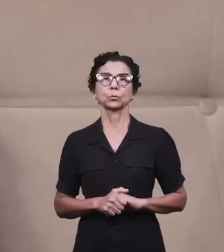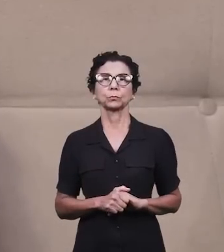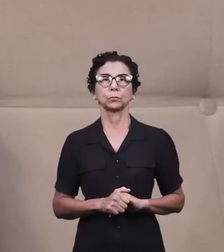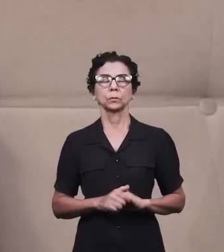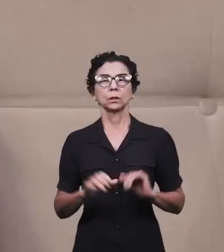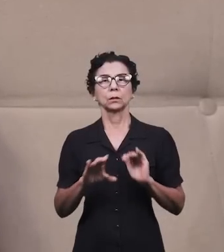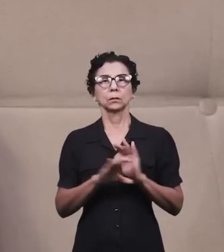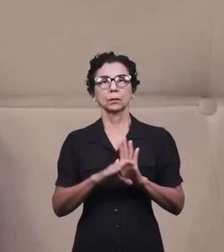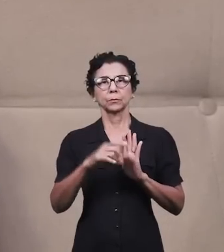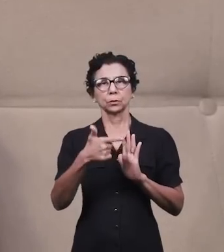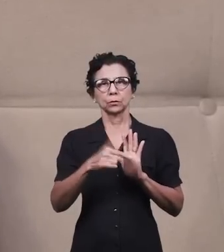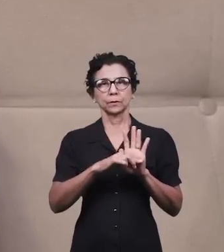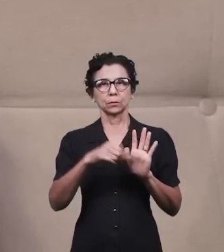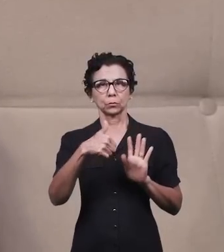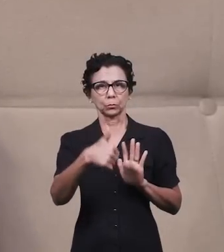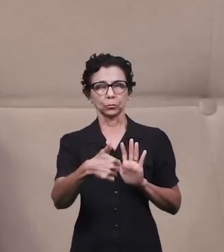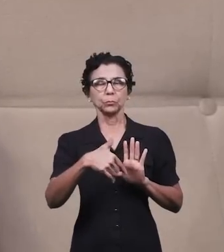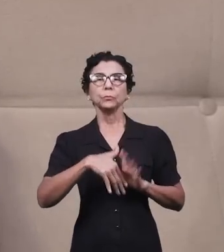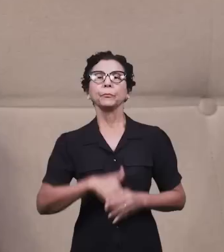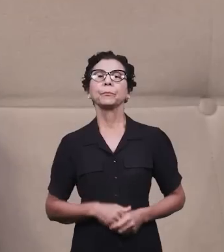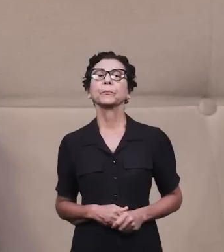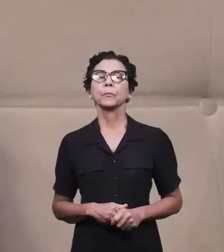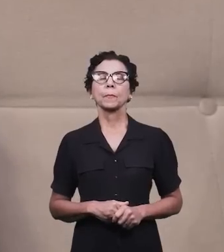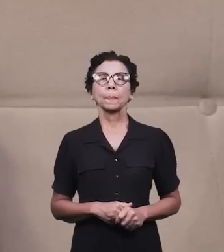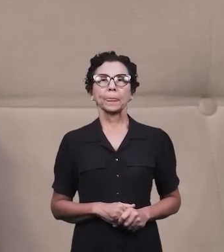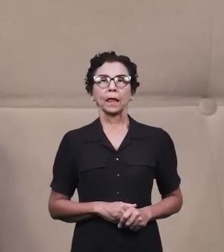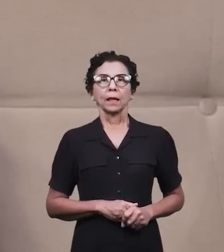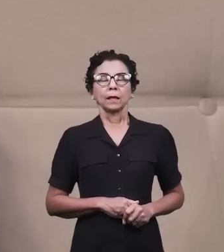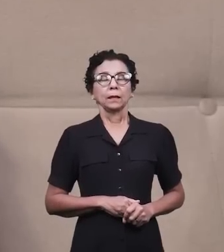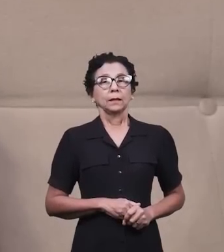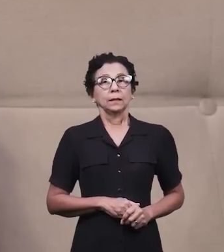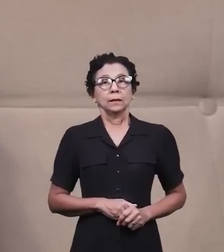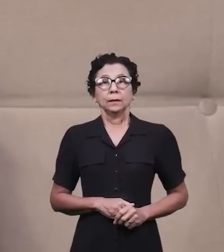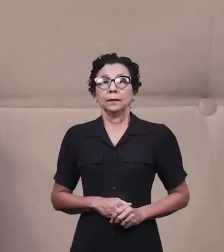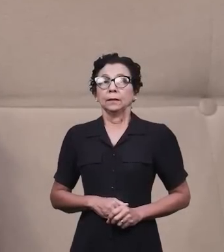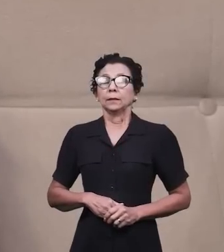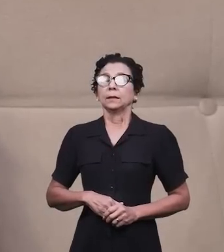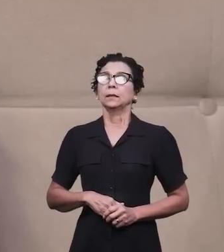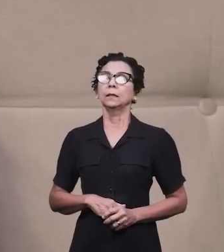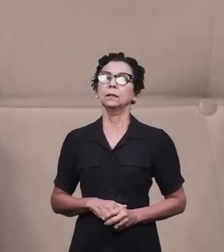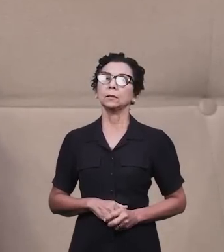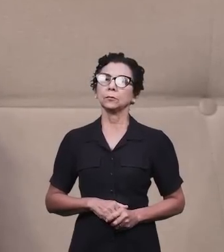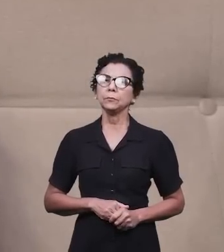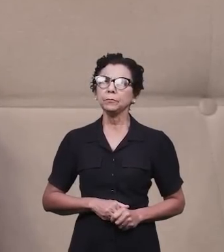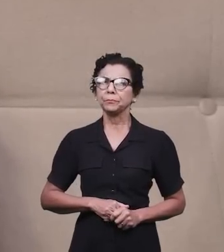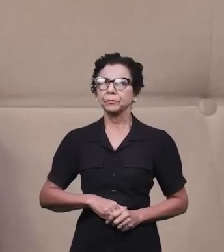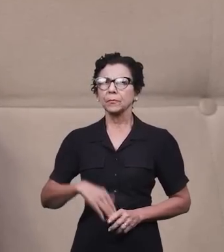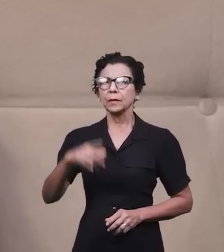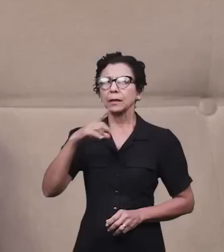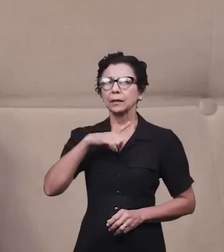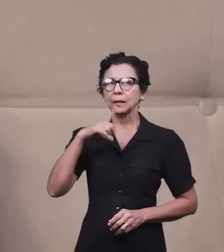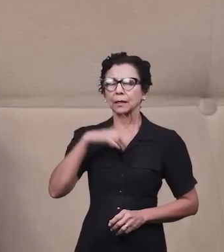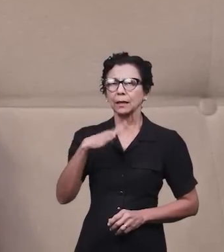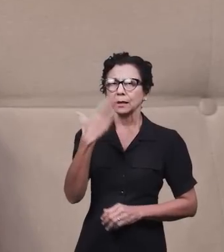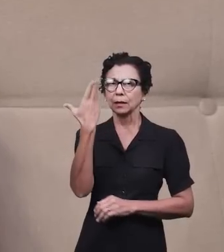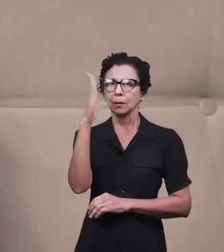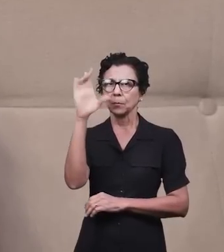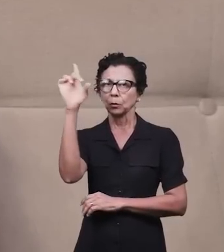capítulo 2, versículo 1, diz o seguinte: aquele que tem na sua destra as